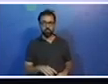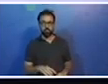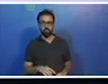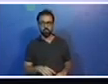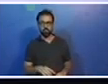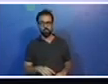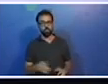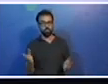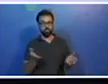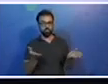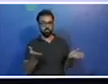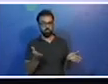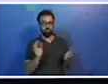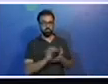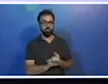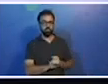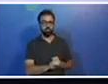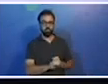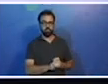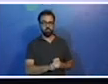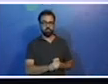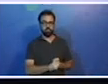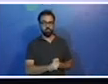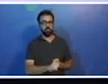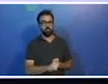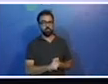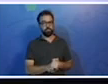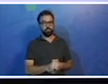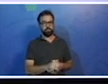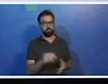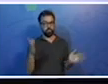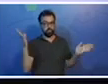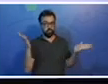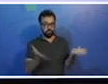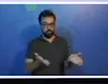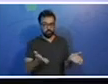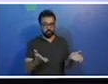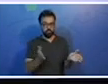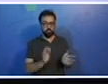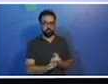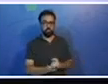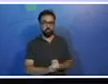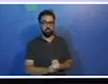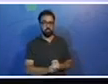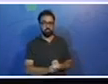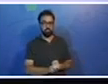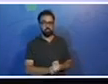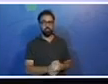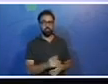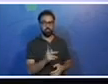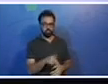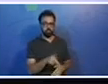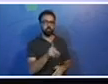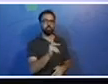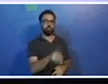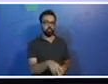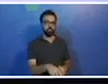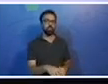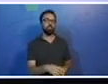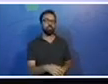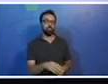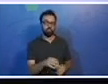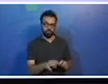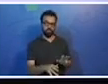Nowadays, atualmente. Today, hoje. Always,